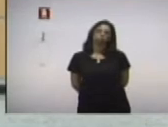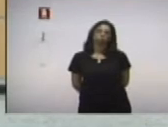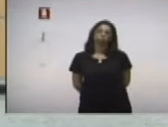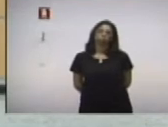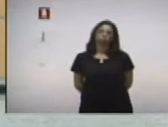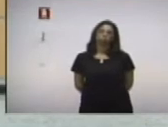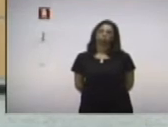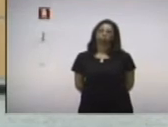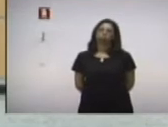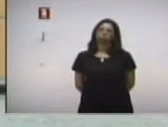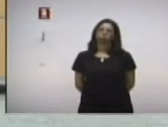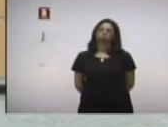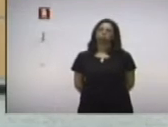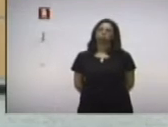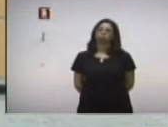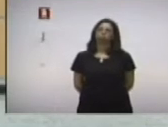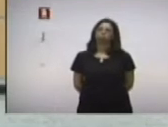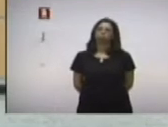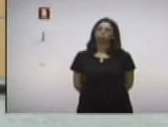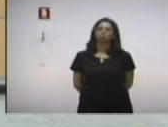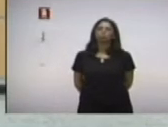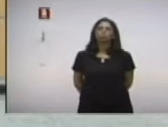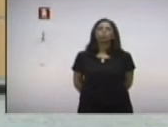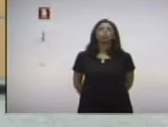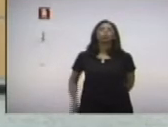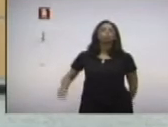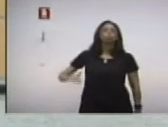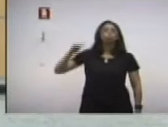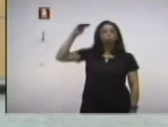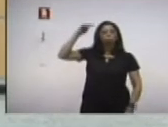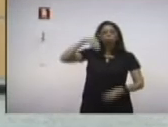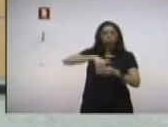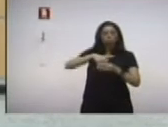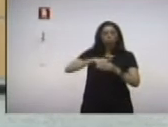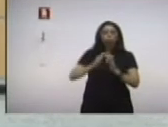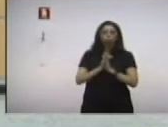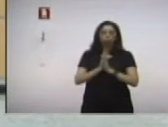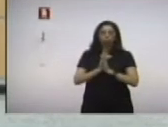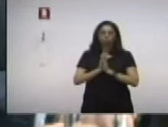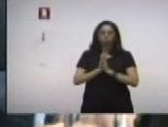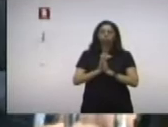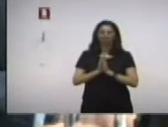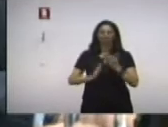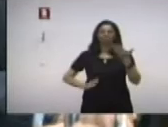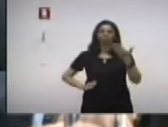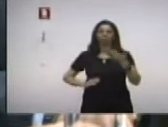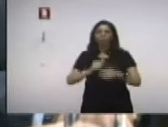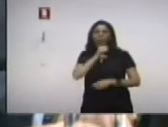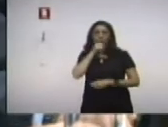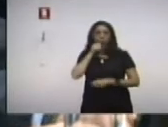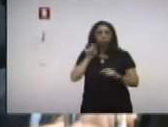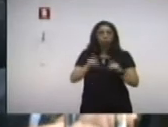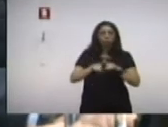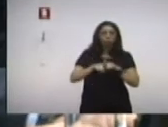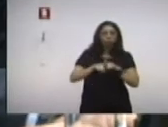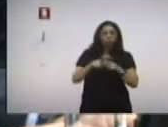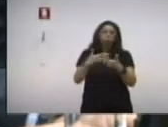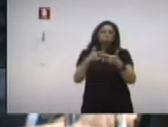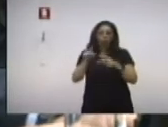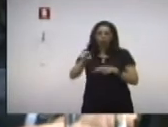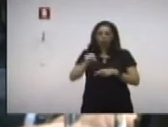em paz meu amigo o seu João Mota sua foto aprovado Sandro